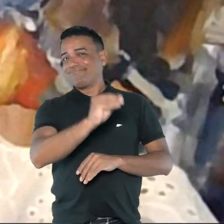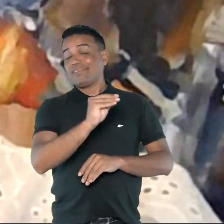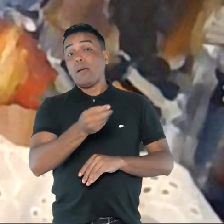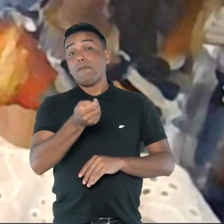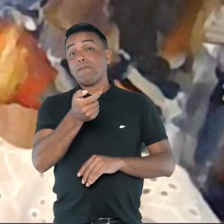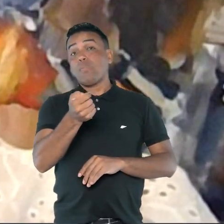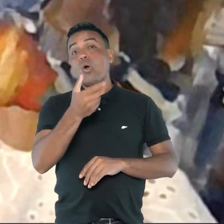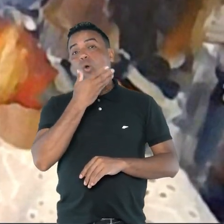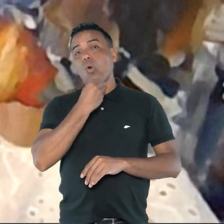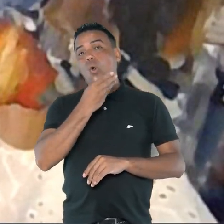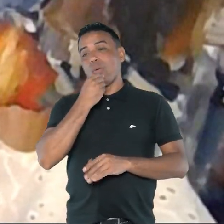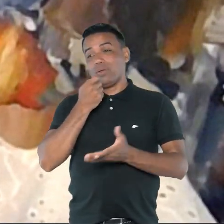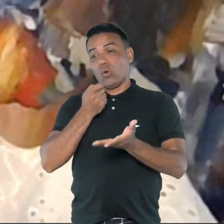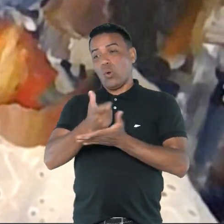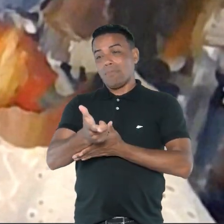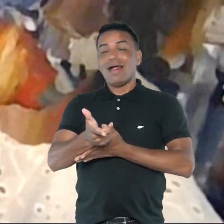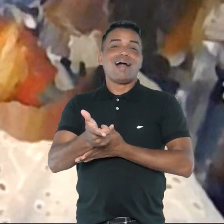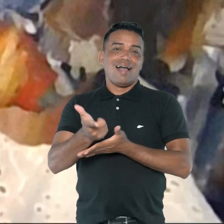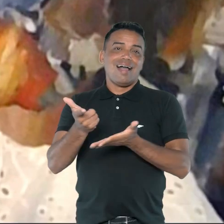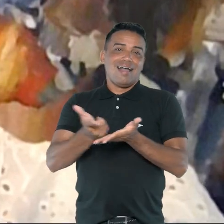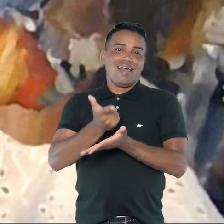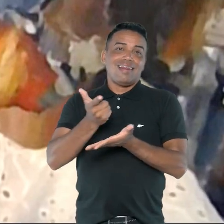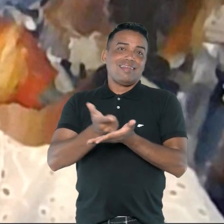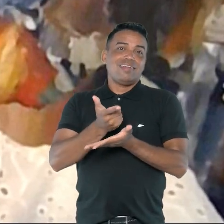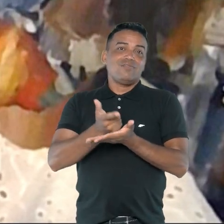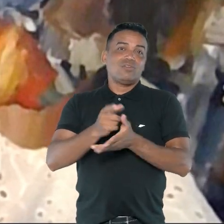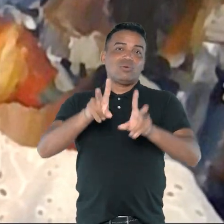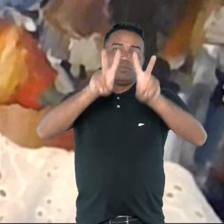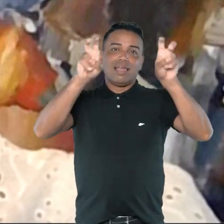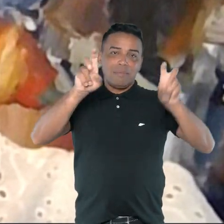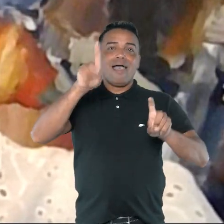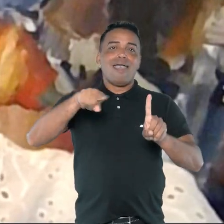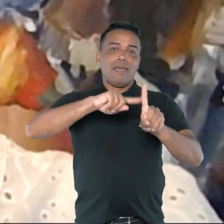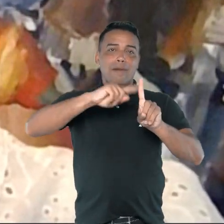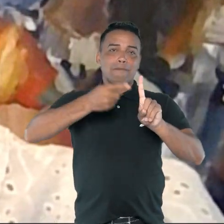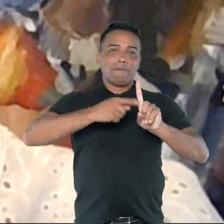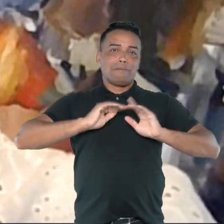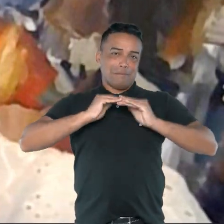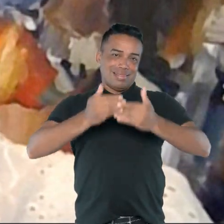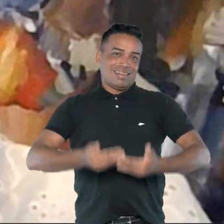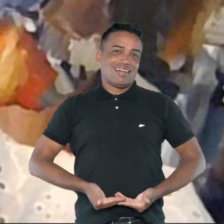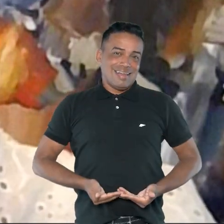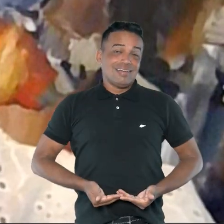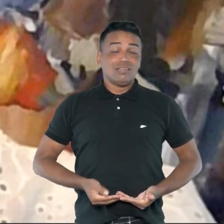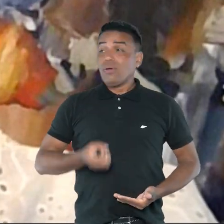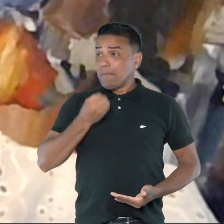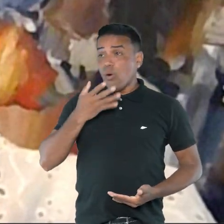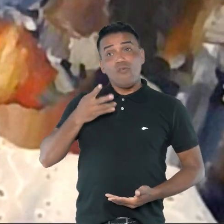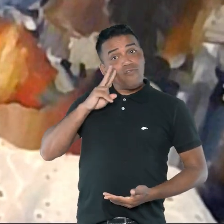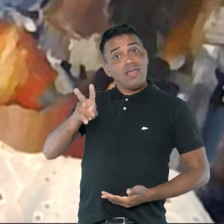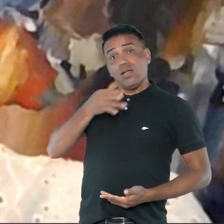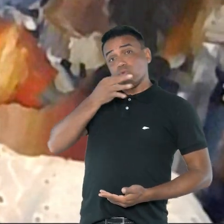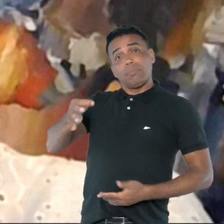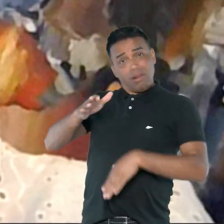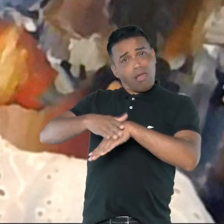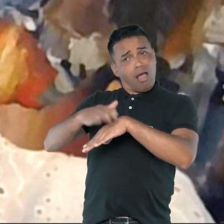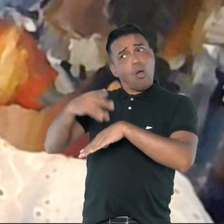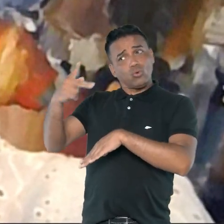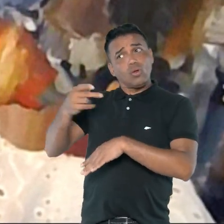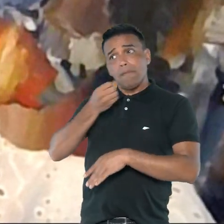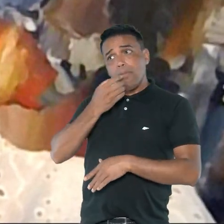muito poucos homens que se interessam por comprar um livro sobre maternidade. Então, é muito bacana ouvir isso.